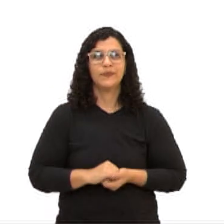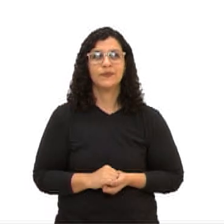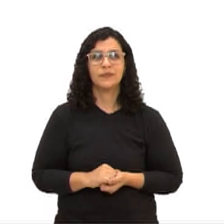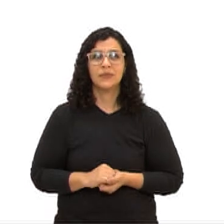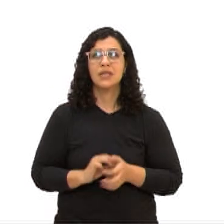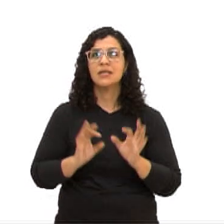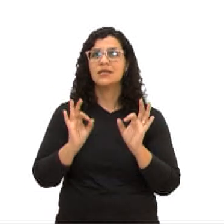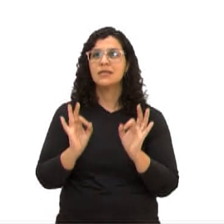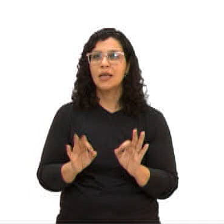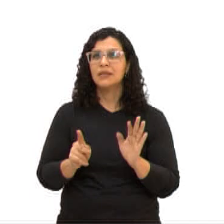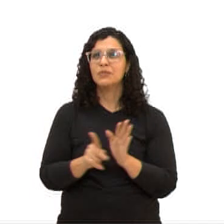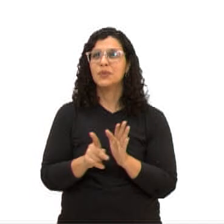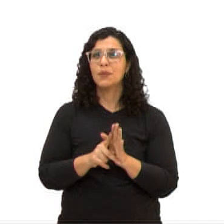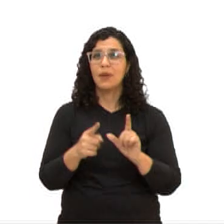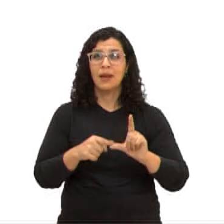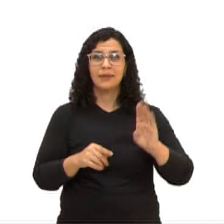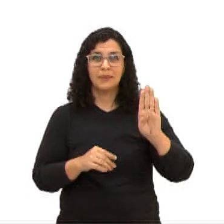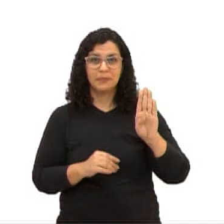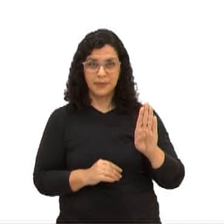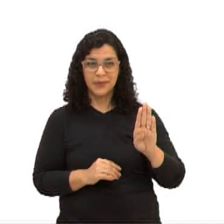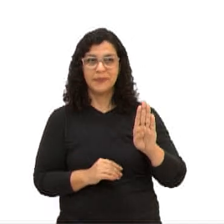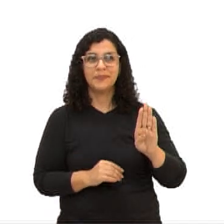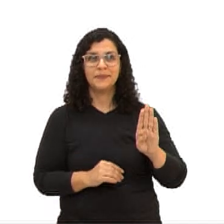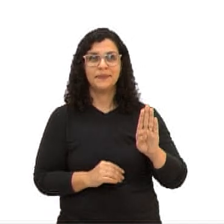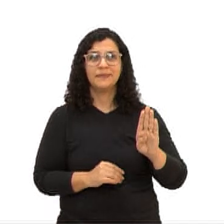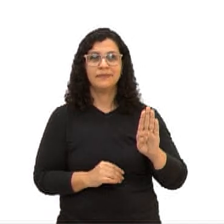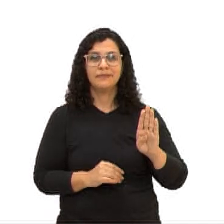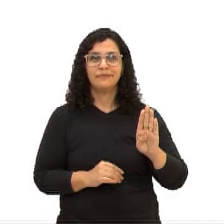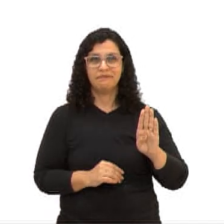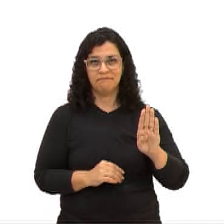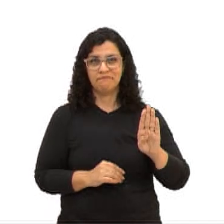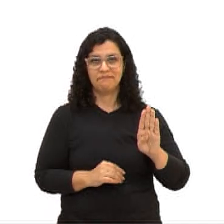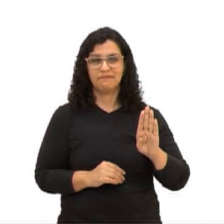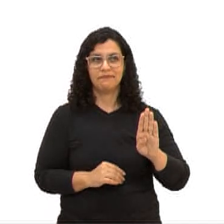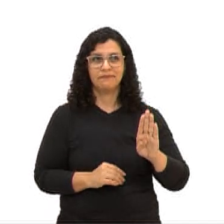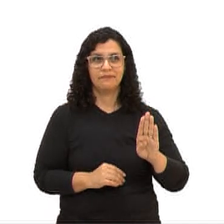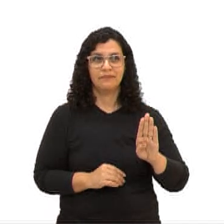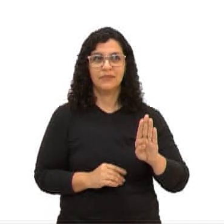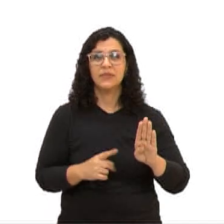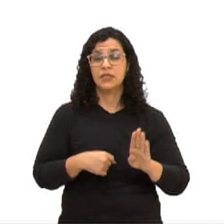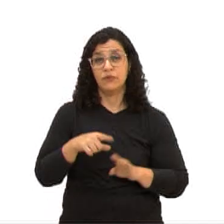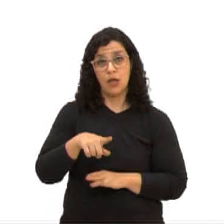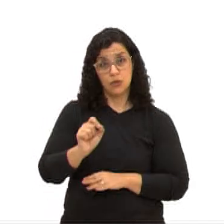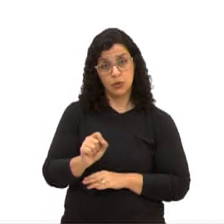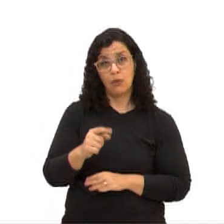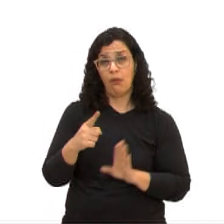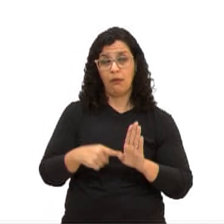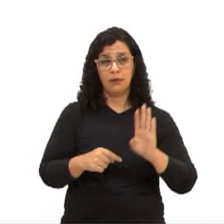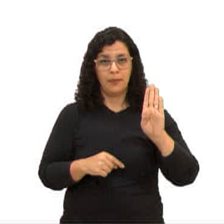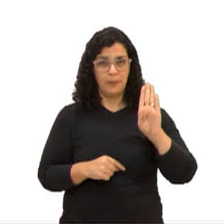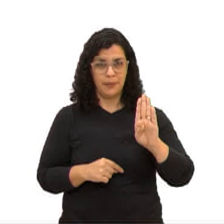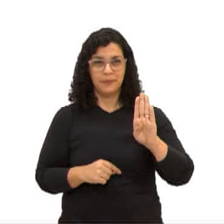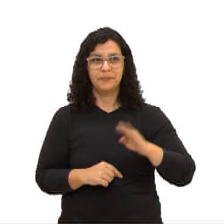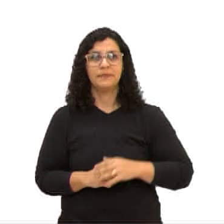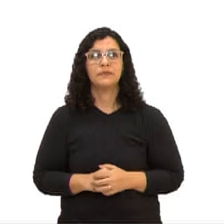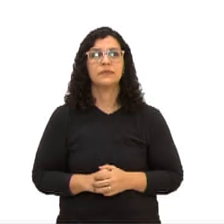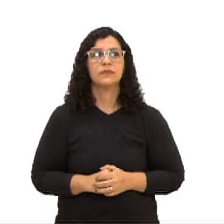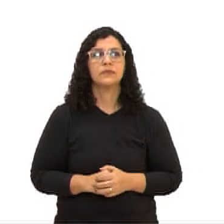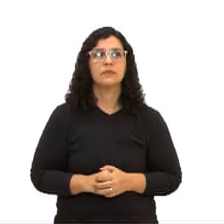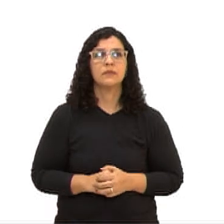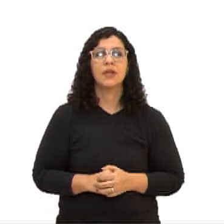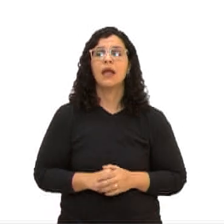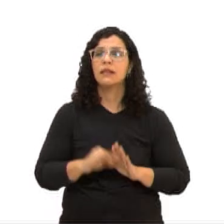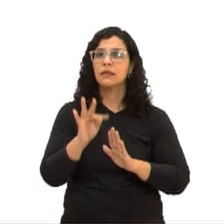historietas, señala a alternativa correta. Então, acertou quem escolheu a B.